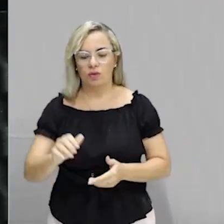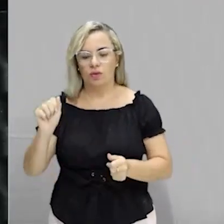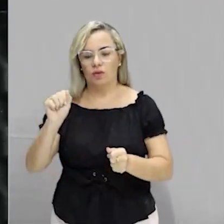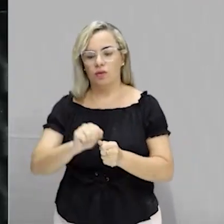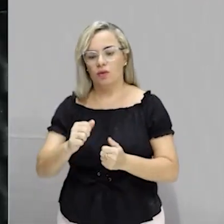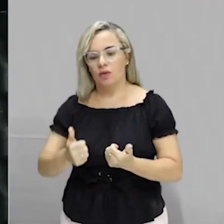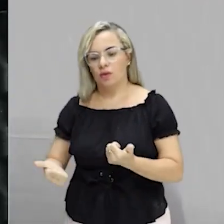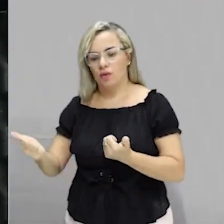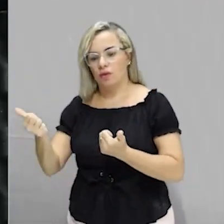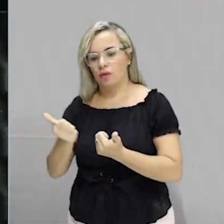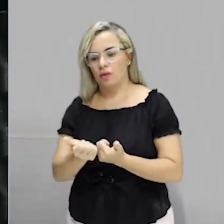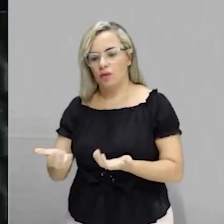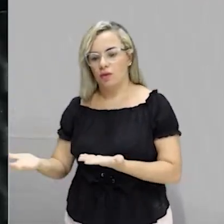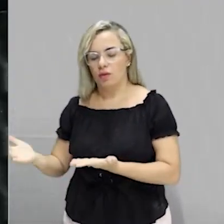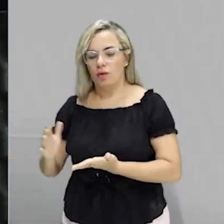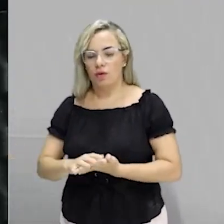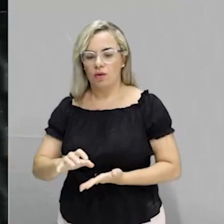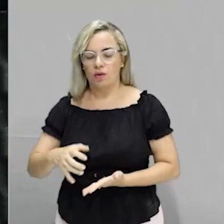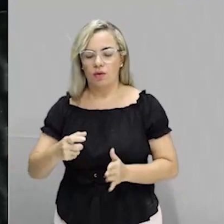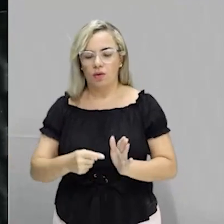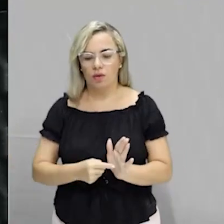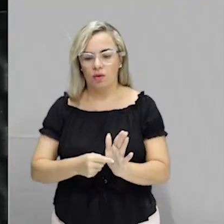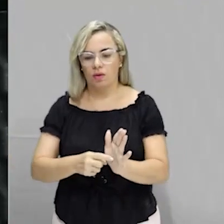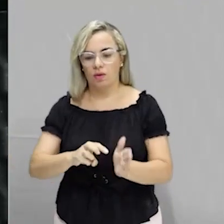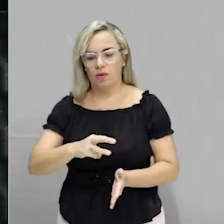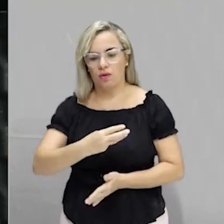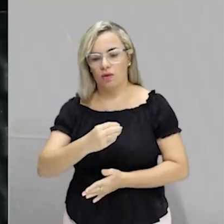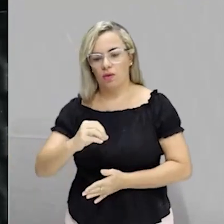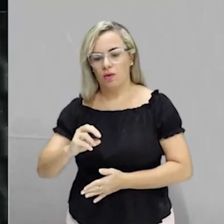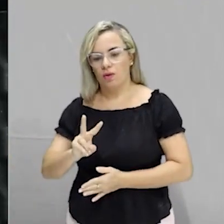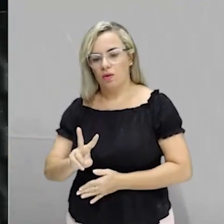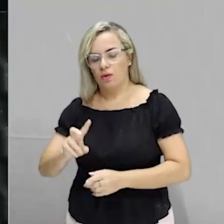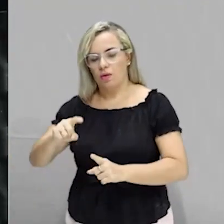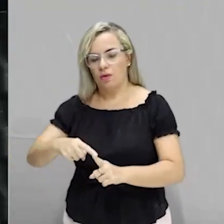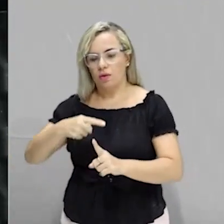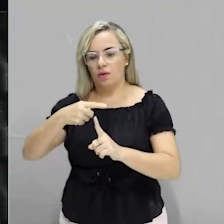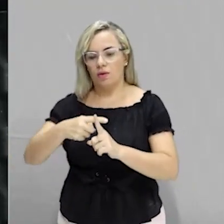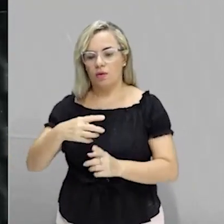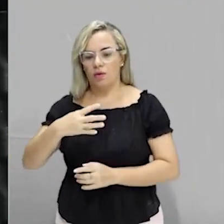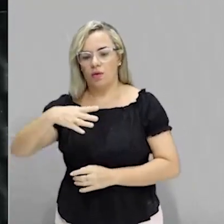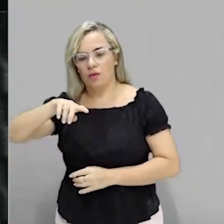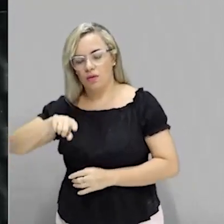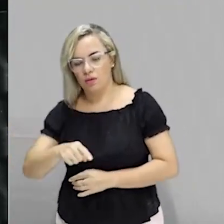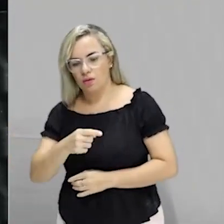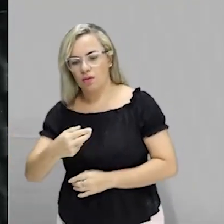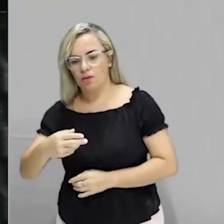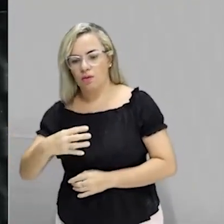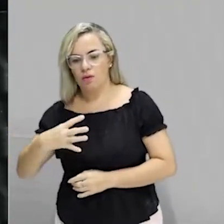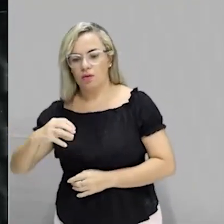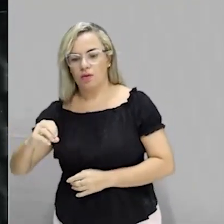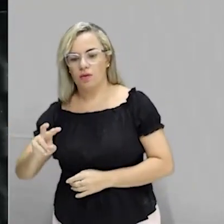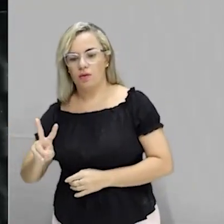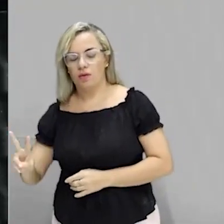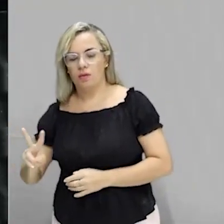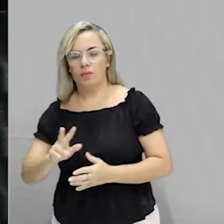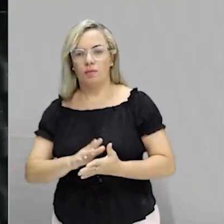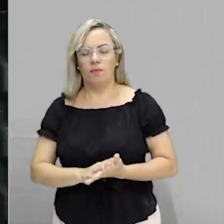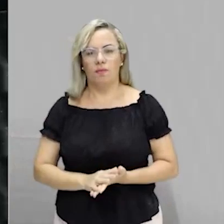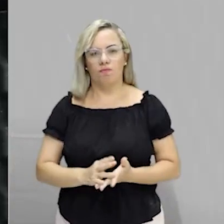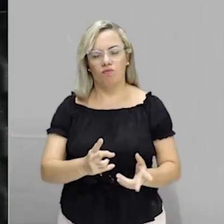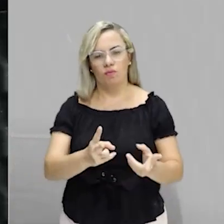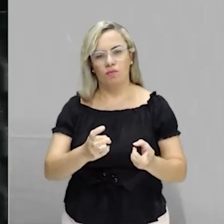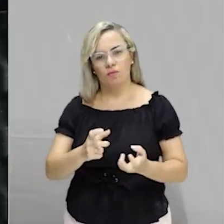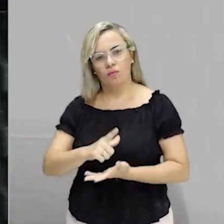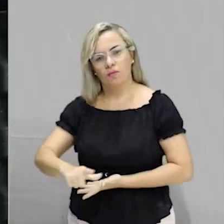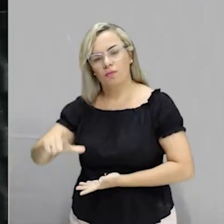essa substituição, olha o que acontece. 300V mais o 4.000 igual a 400V. Gente, perceba